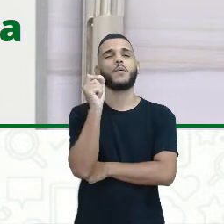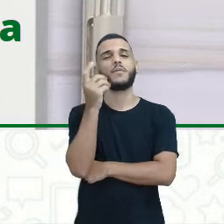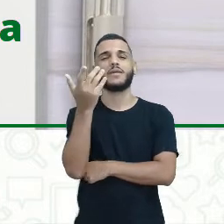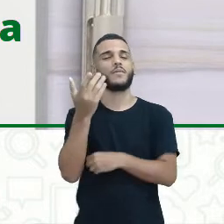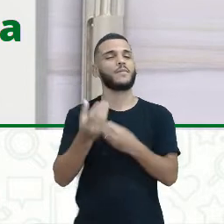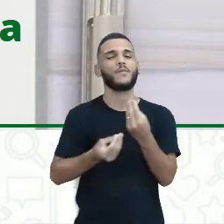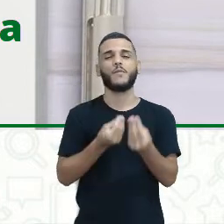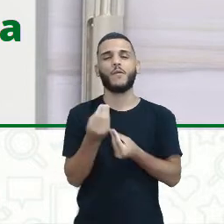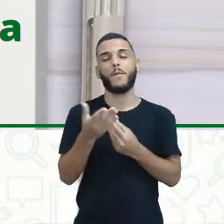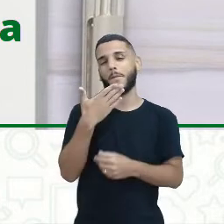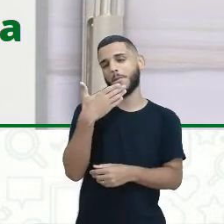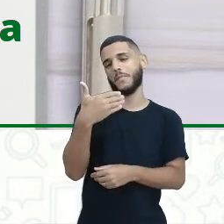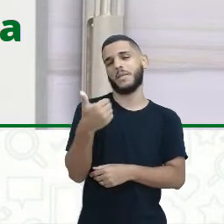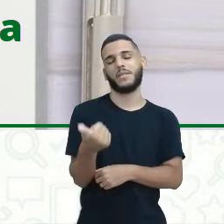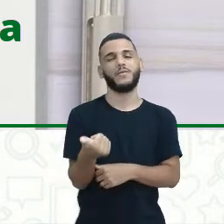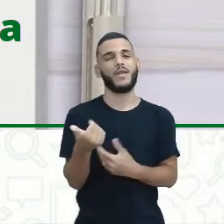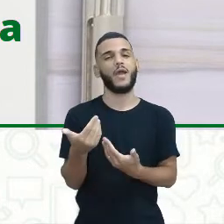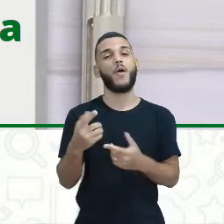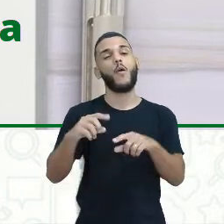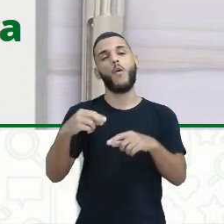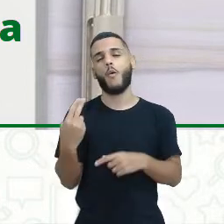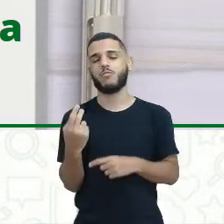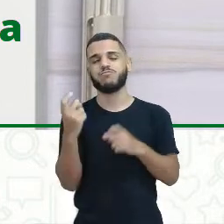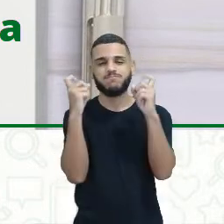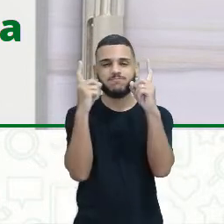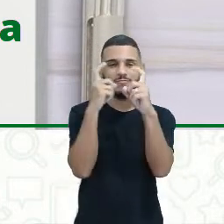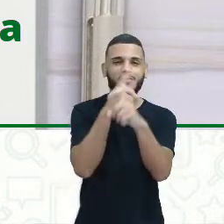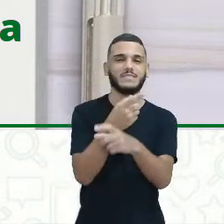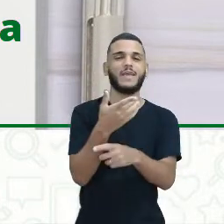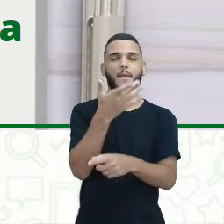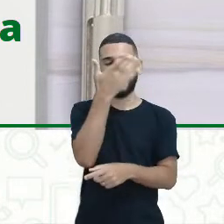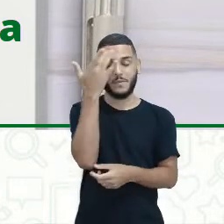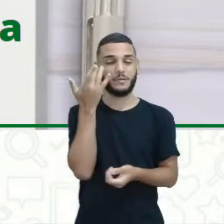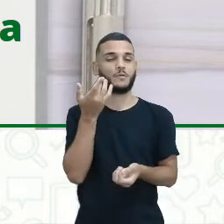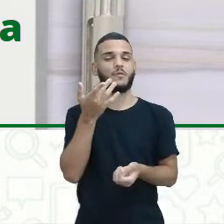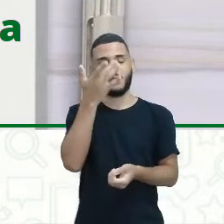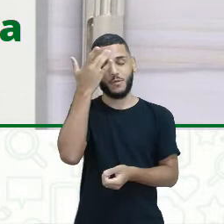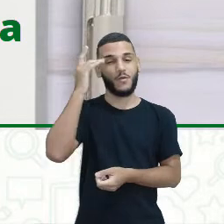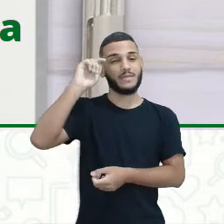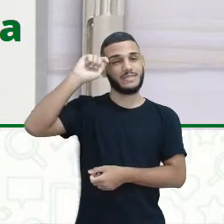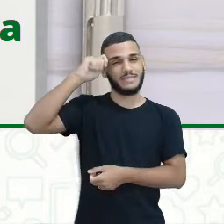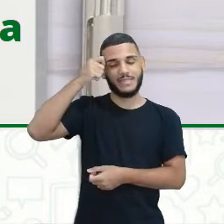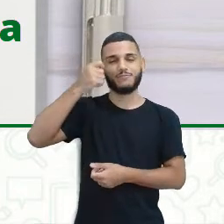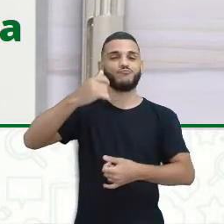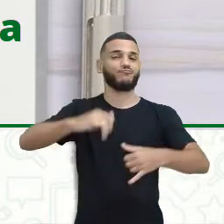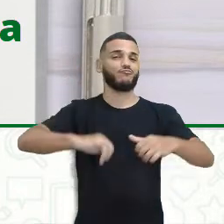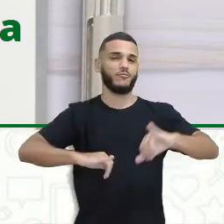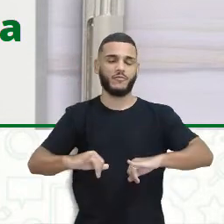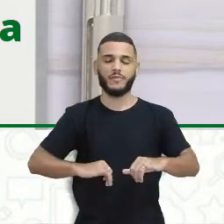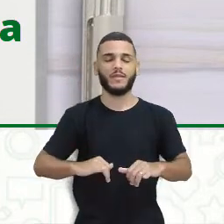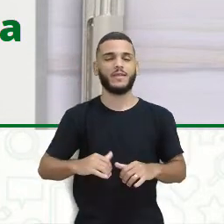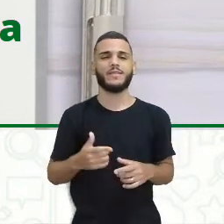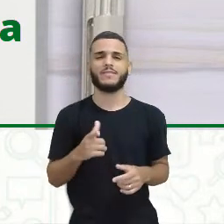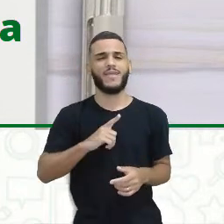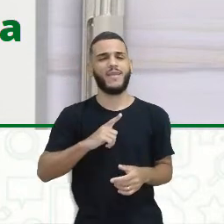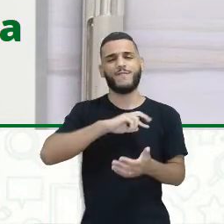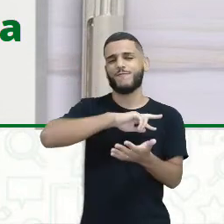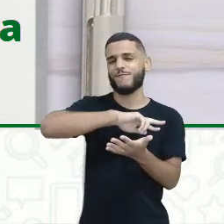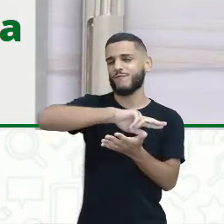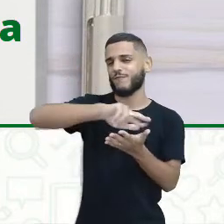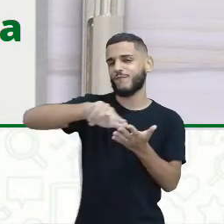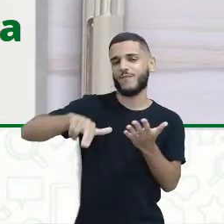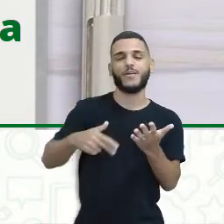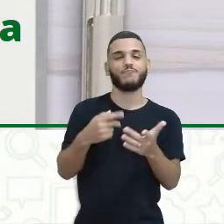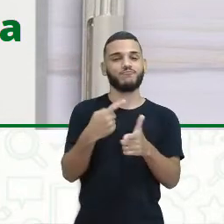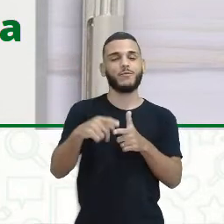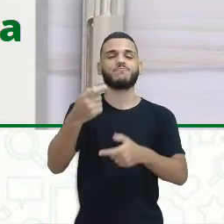situação difícil pela qual, né, passavam os negros africanos, não, mas porque existiam outras questões